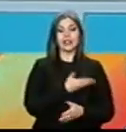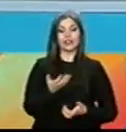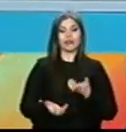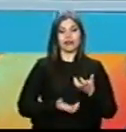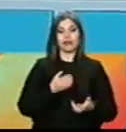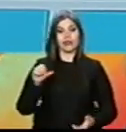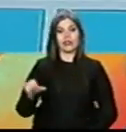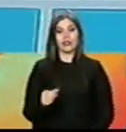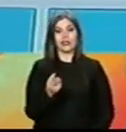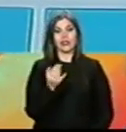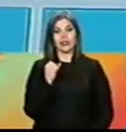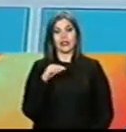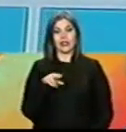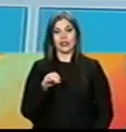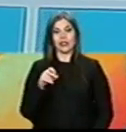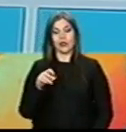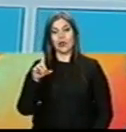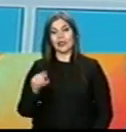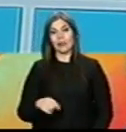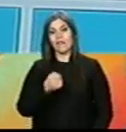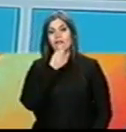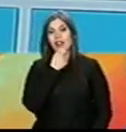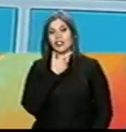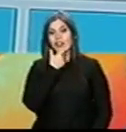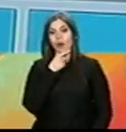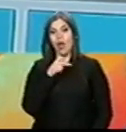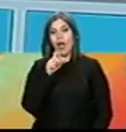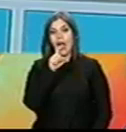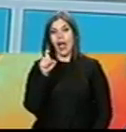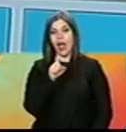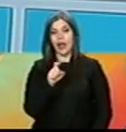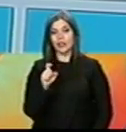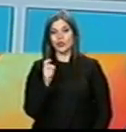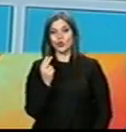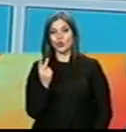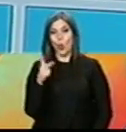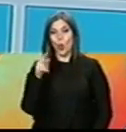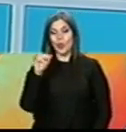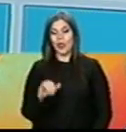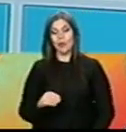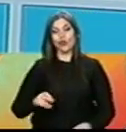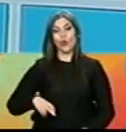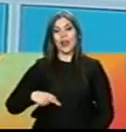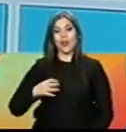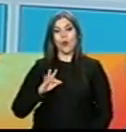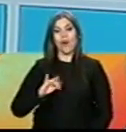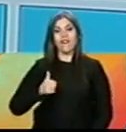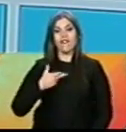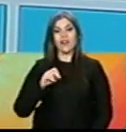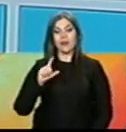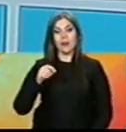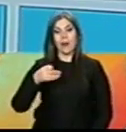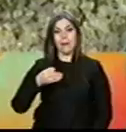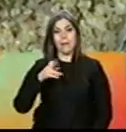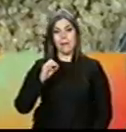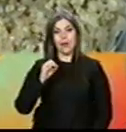cozida, assim como o feijão azuki, que é muito rico em fibra e proteína. Vimos mostrar também, visto que eles são